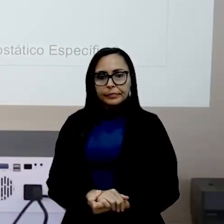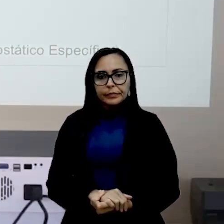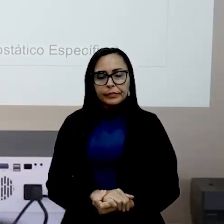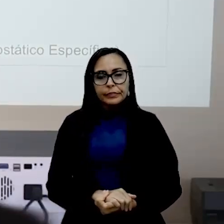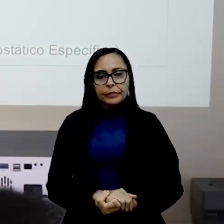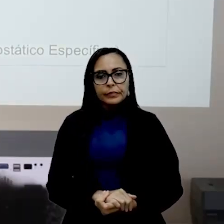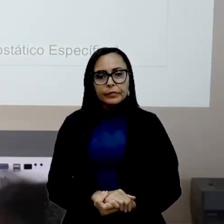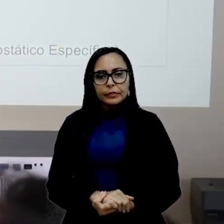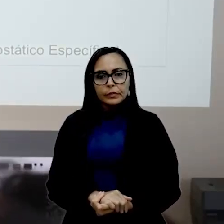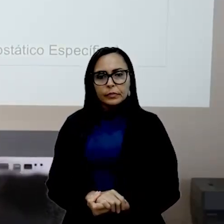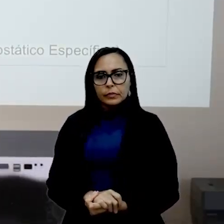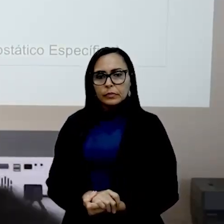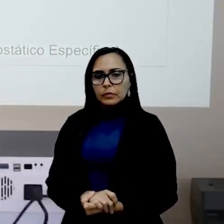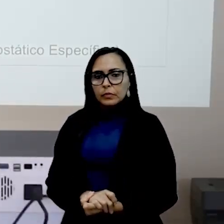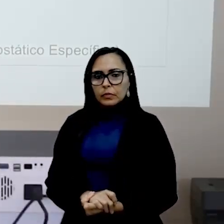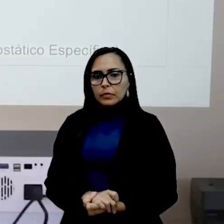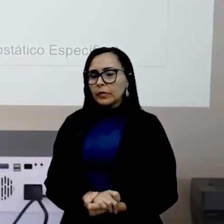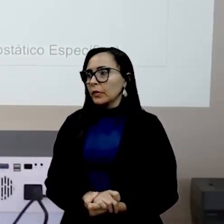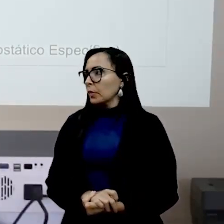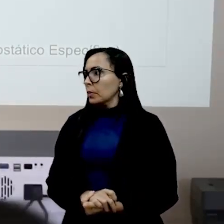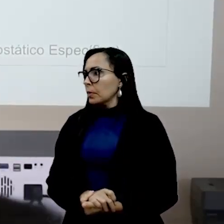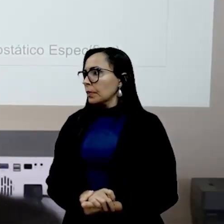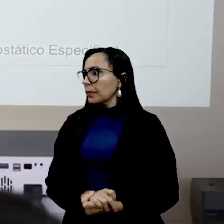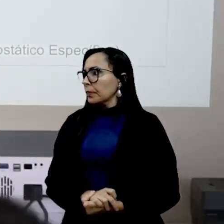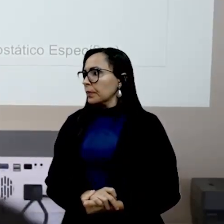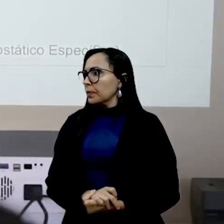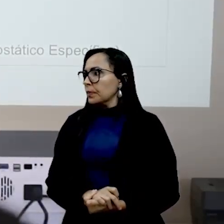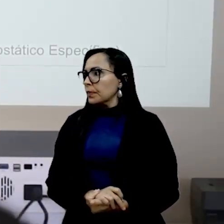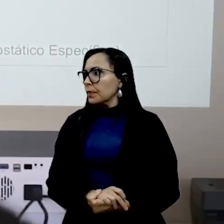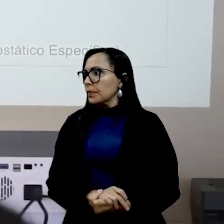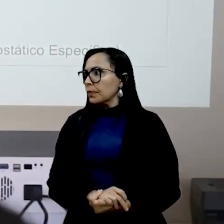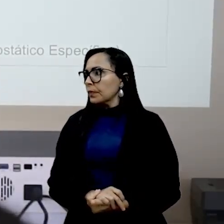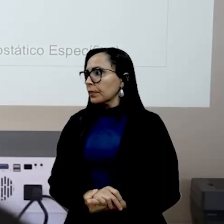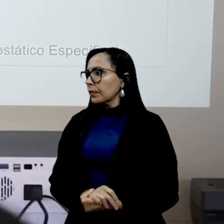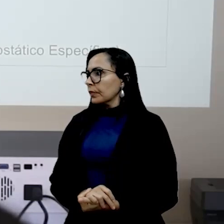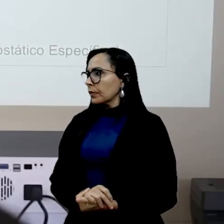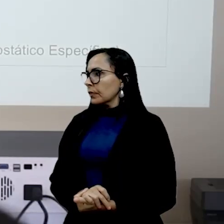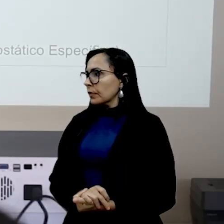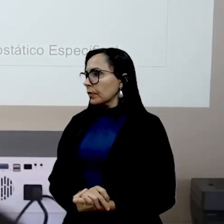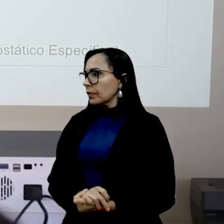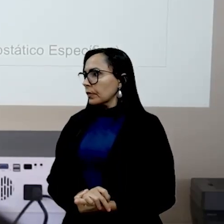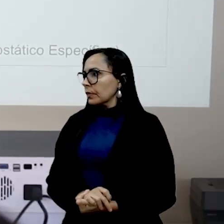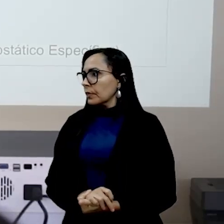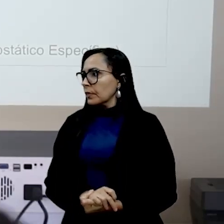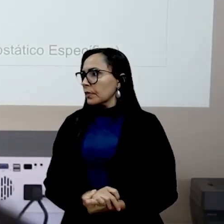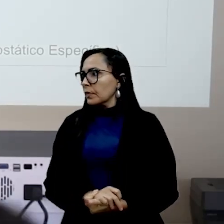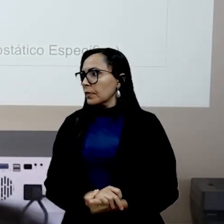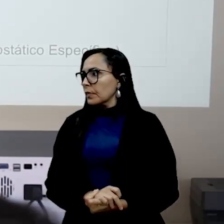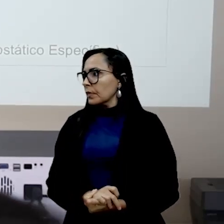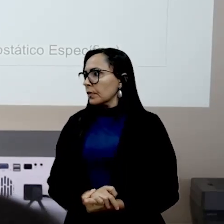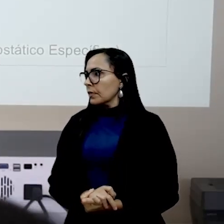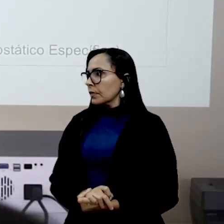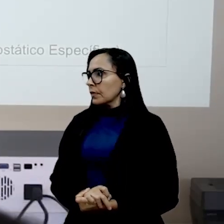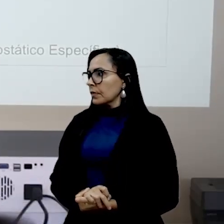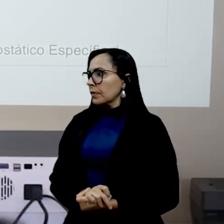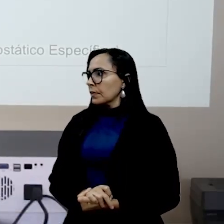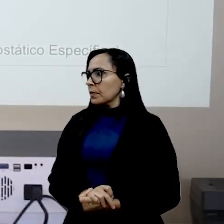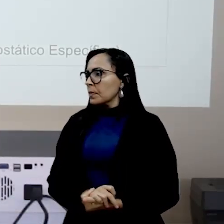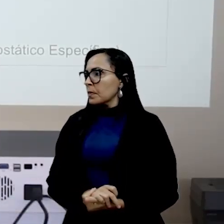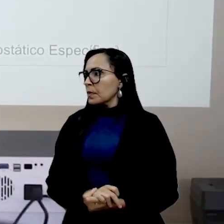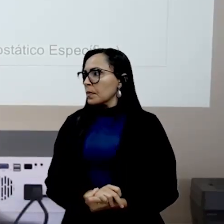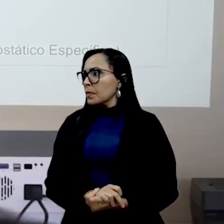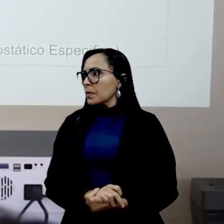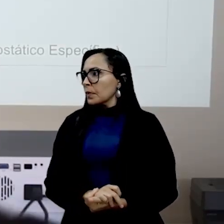acho, desculpa, eu sou meio curiosa, até porque eu quero situacionar. E aí